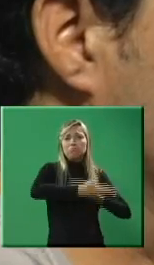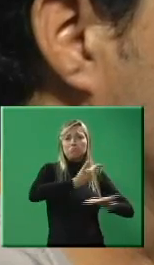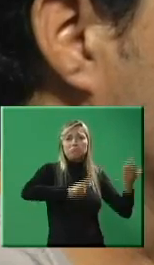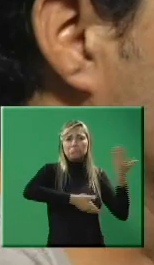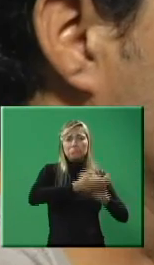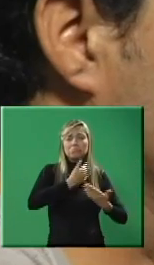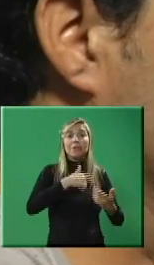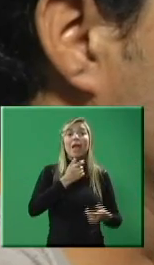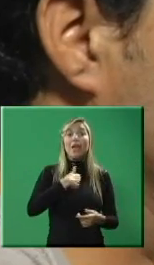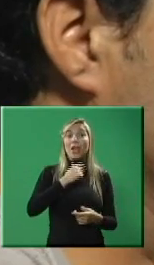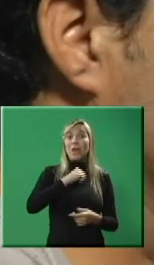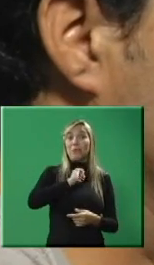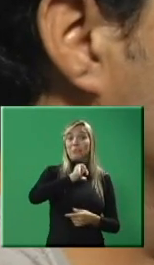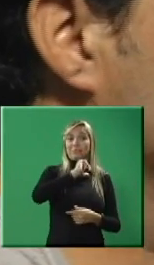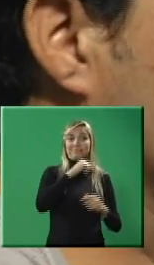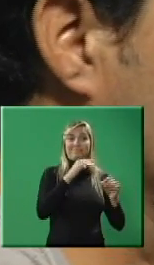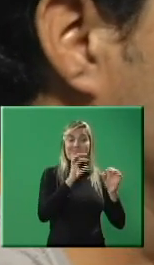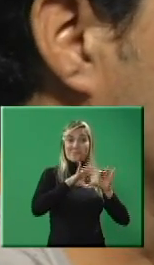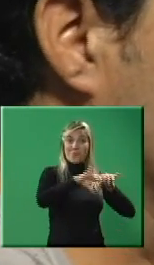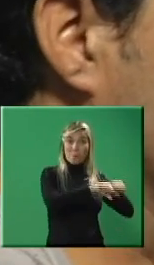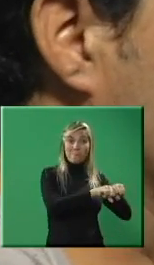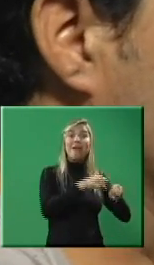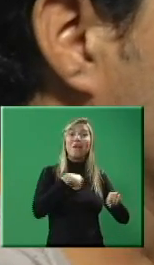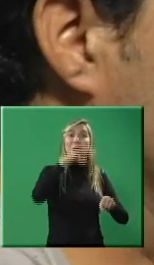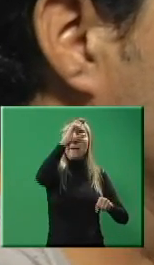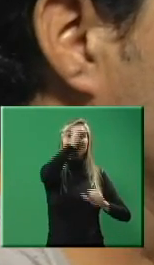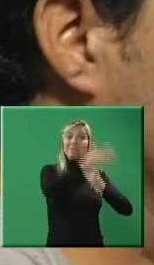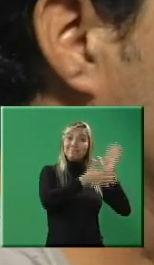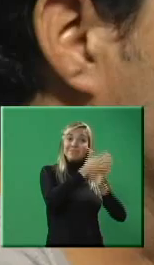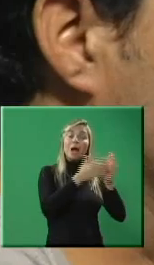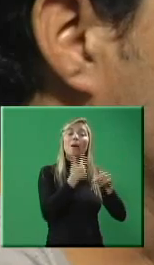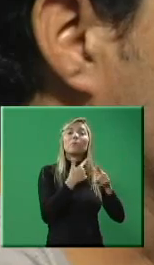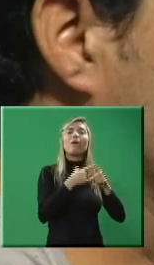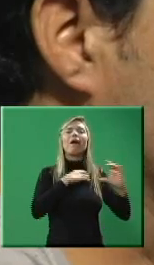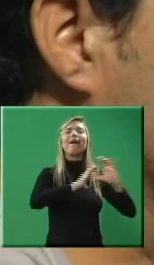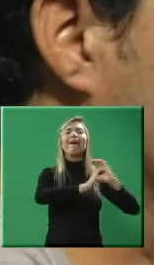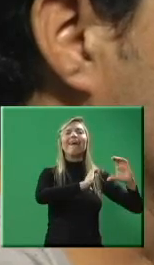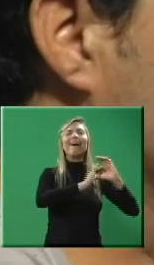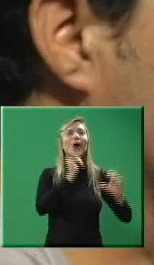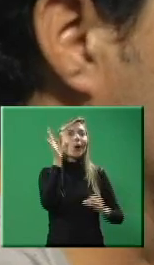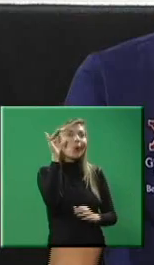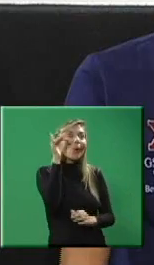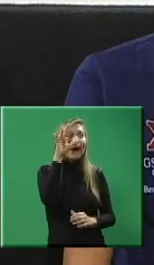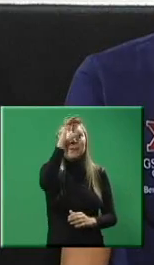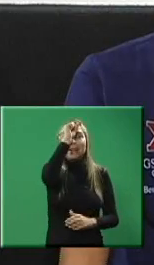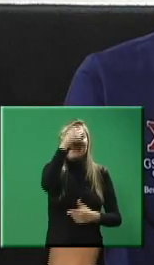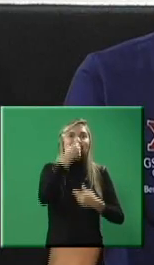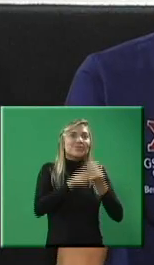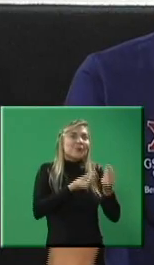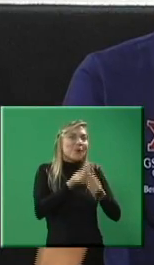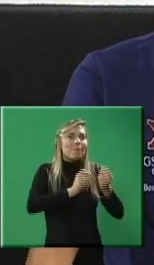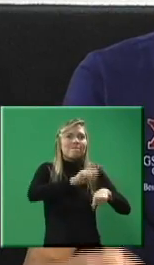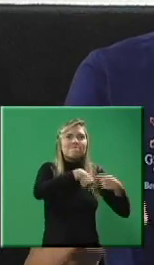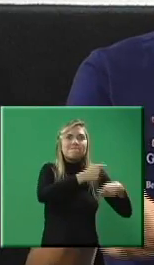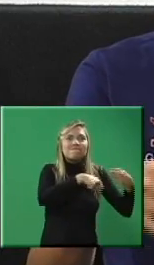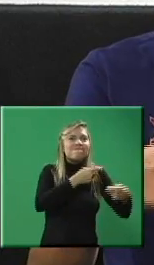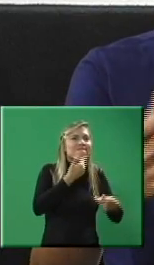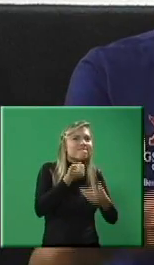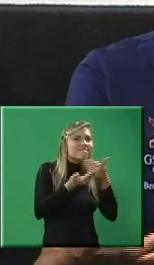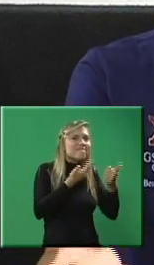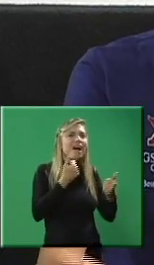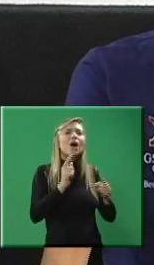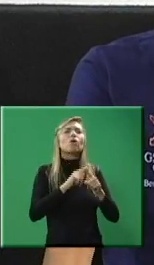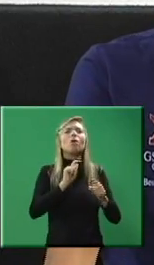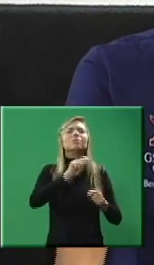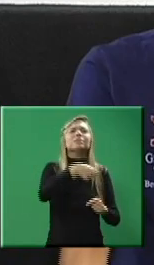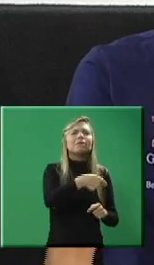de lá sabendo um pouquinho de Libras, porque querendo ou não a gente comunicava, a gente tinha curiosidade de perguntar, para eu